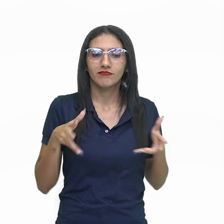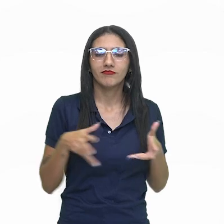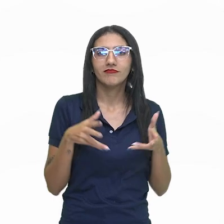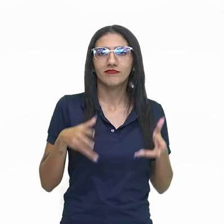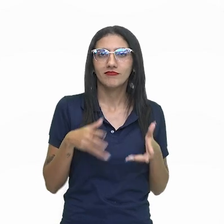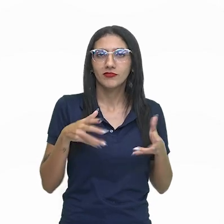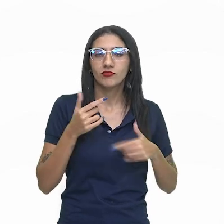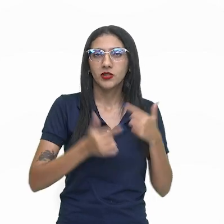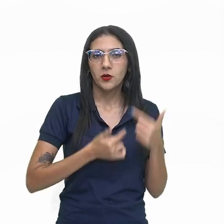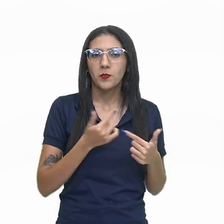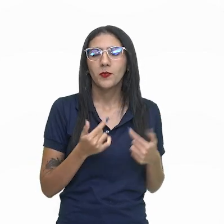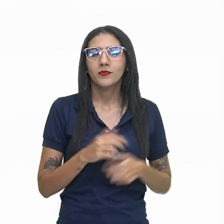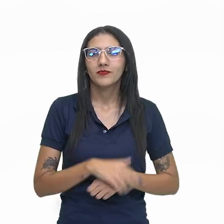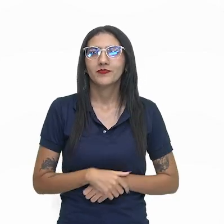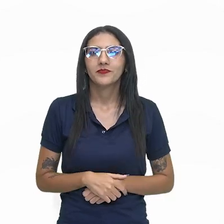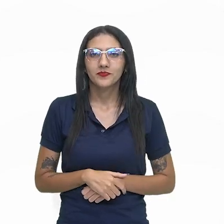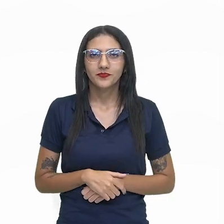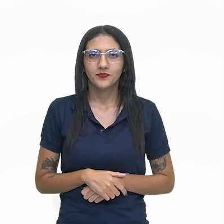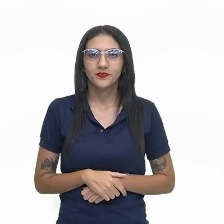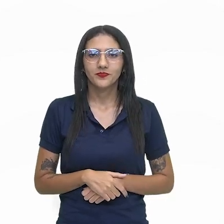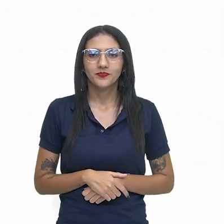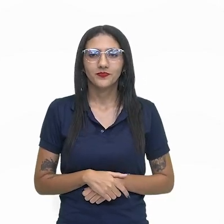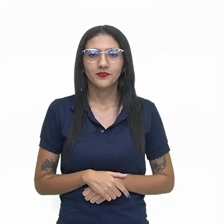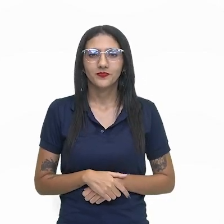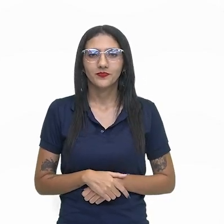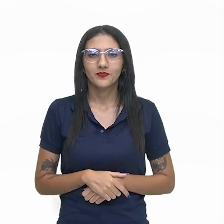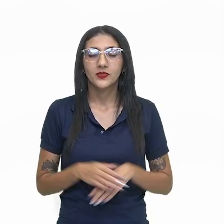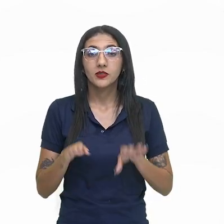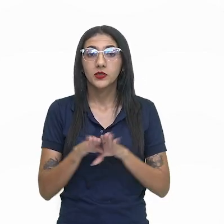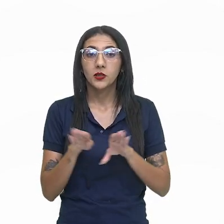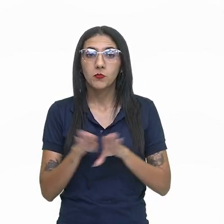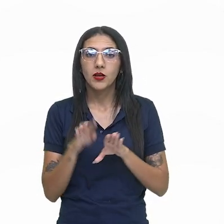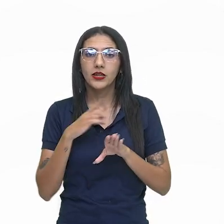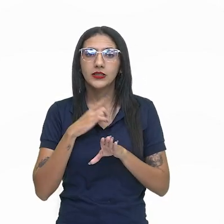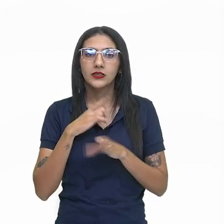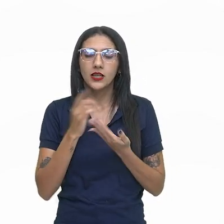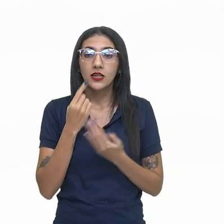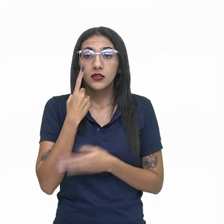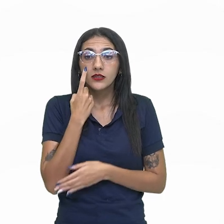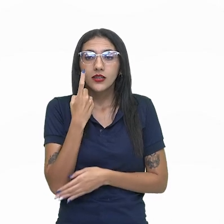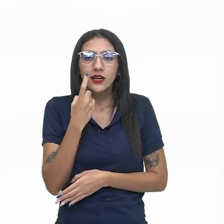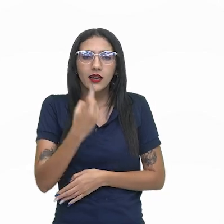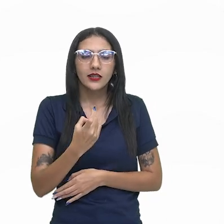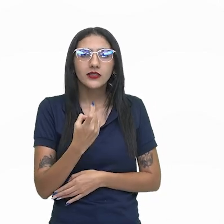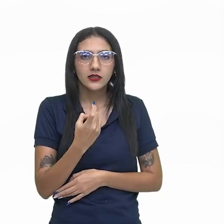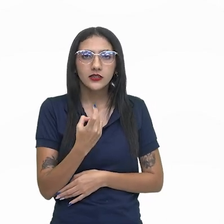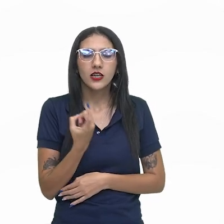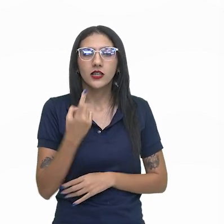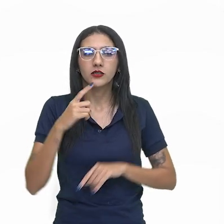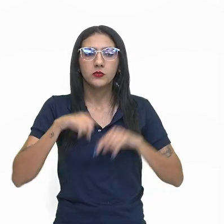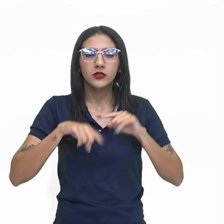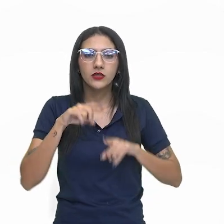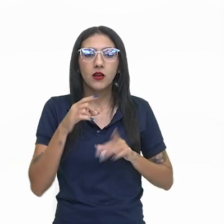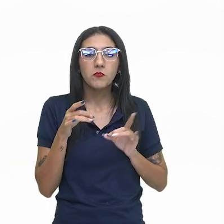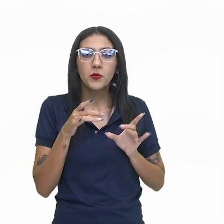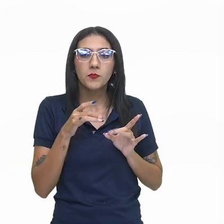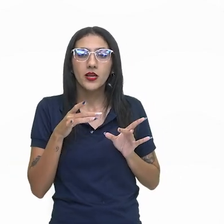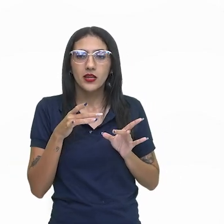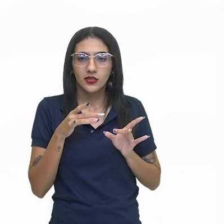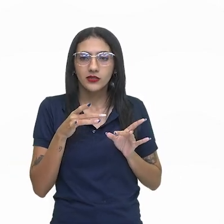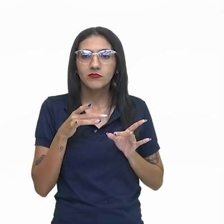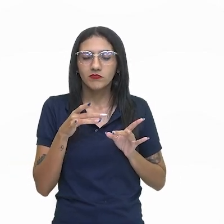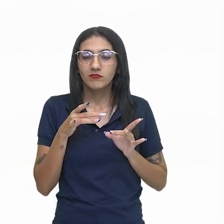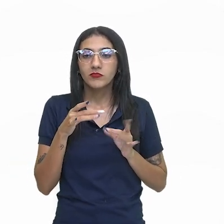né? Outro fator importante é o fato de ter um grande mercado consumidor externo e interno. O que é isso? Muita gente para